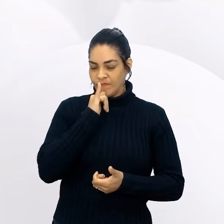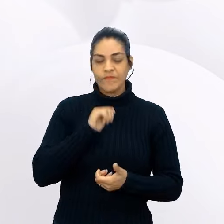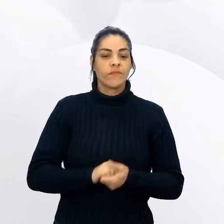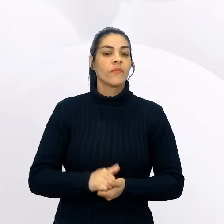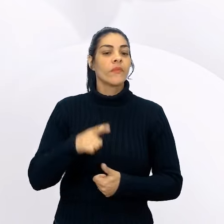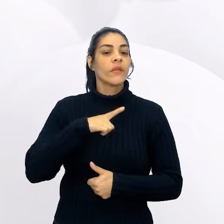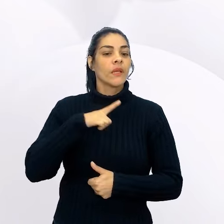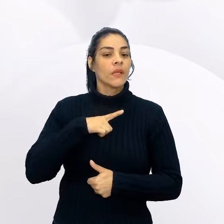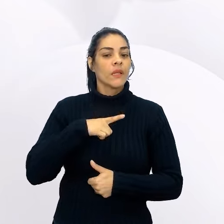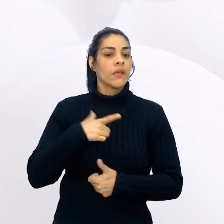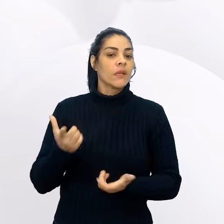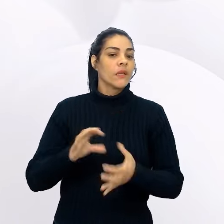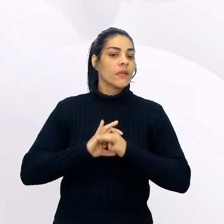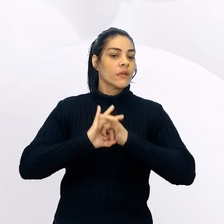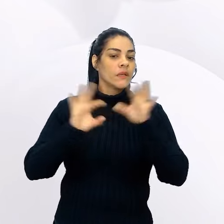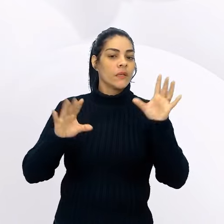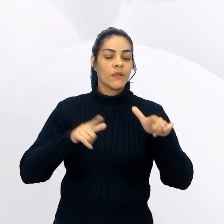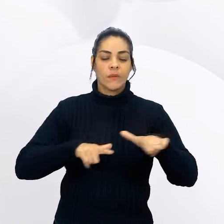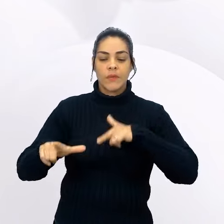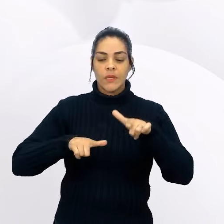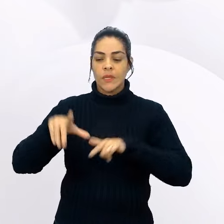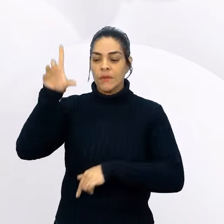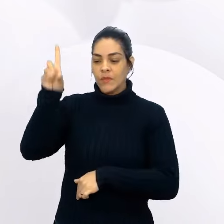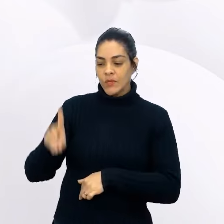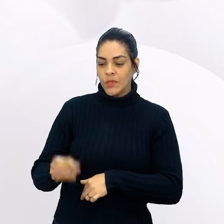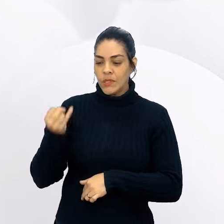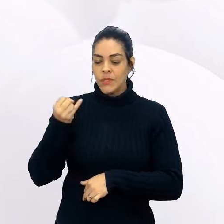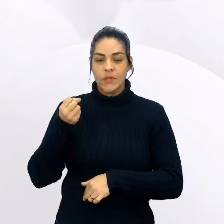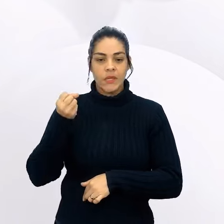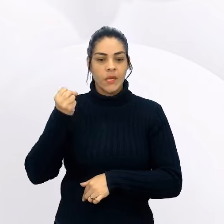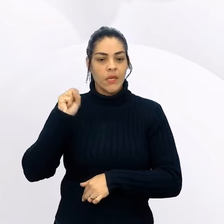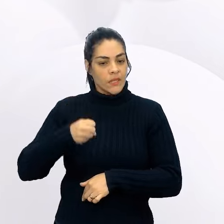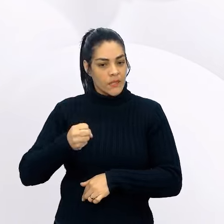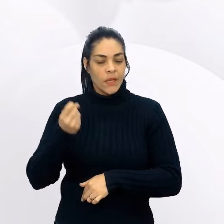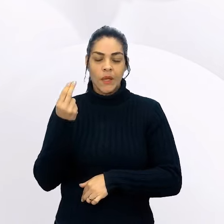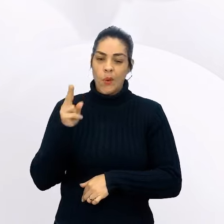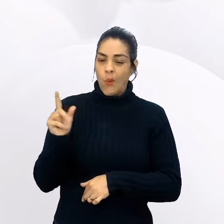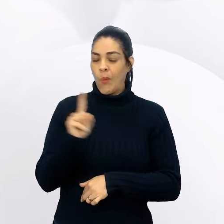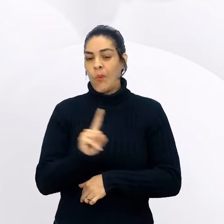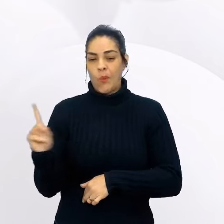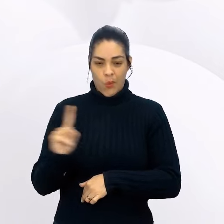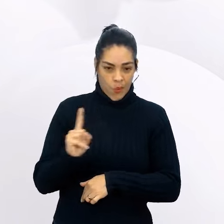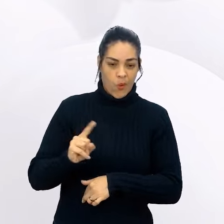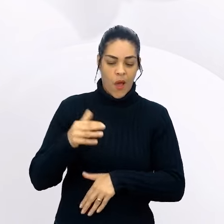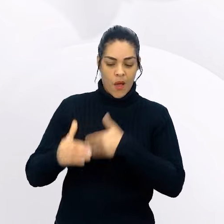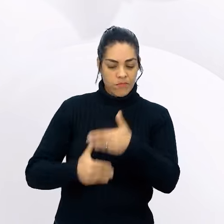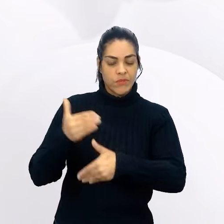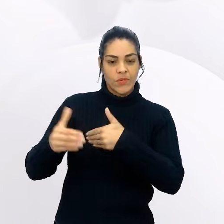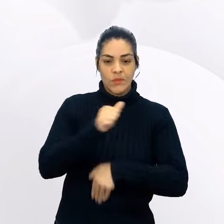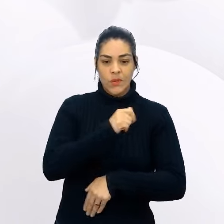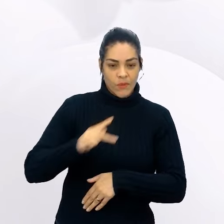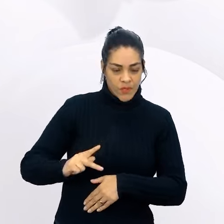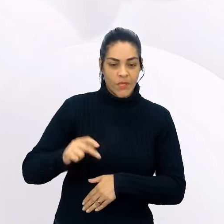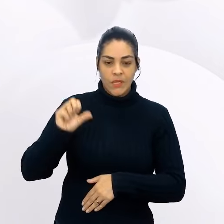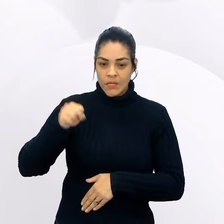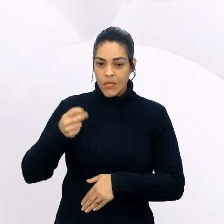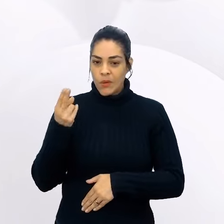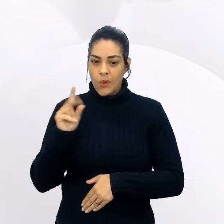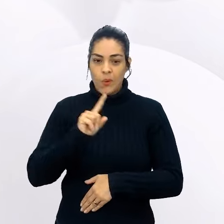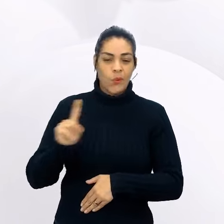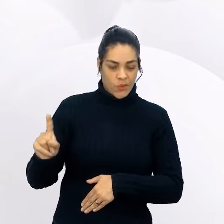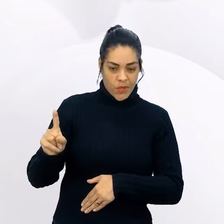tem disponibilidade para trabalhar na diretoria, aí sim ou não, está em processo de aposentadoria, sim ou não, e está